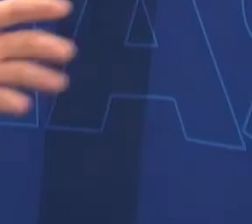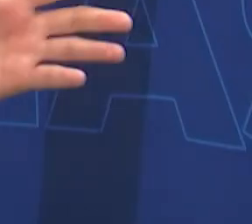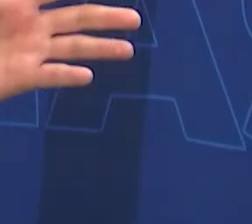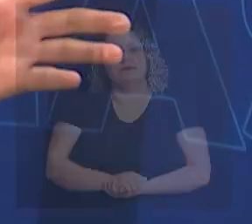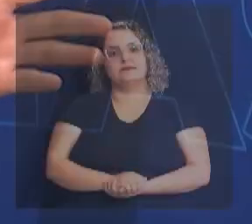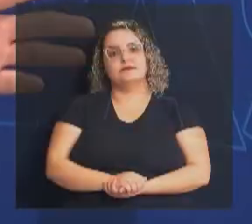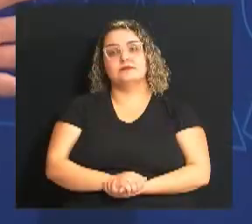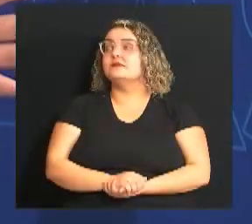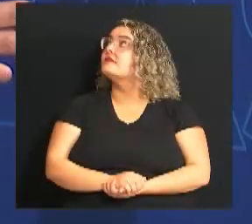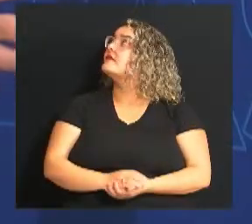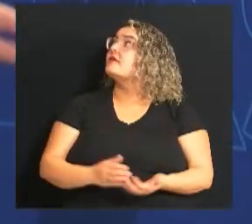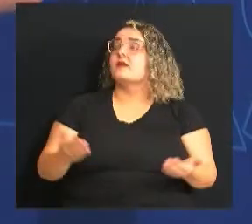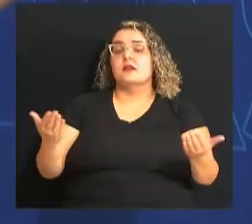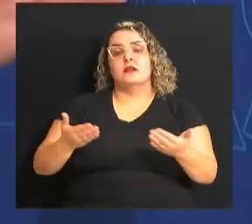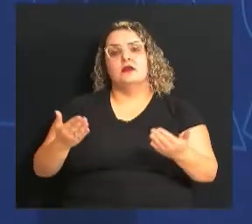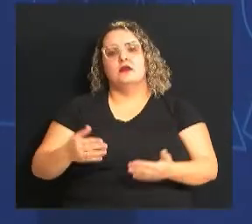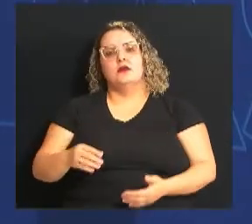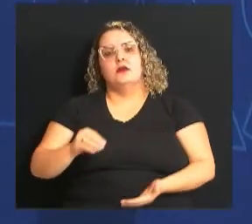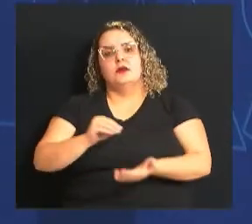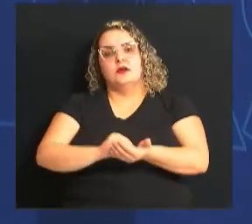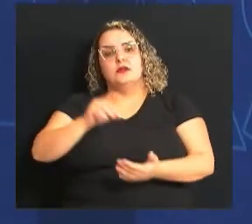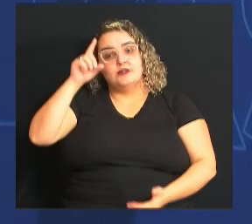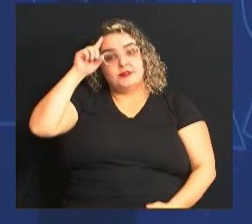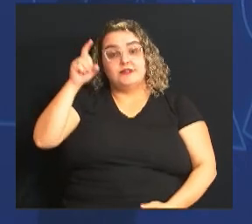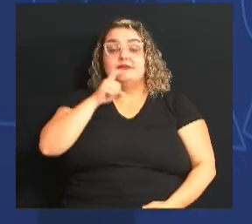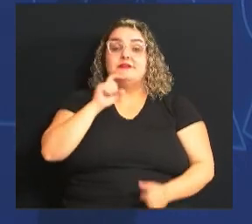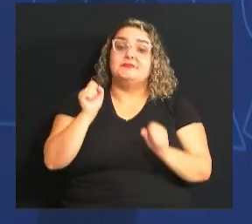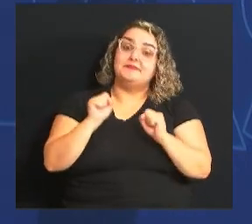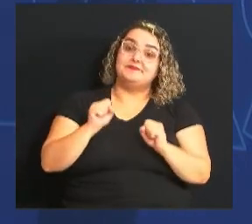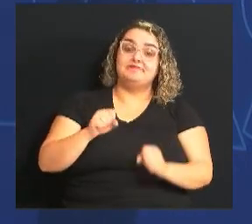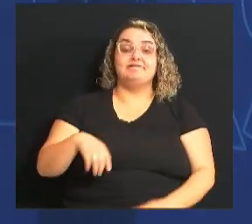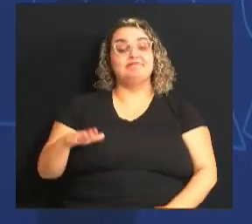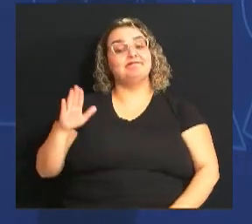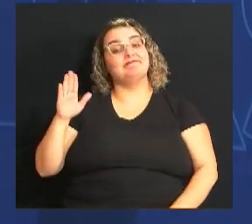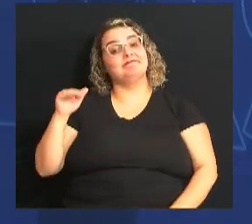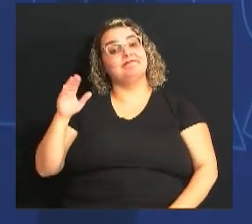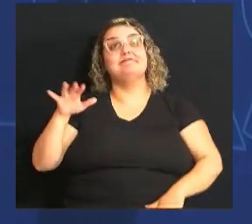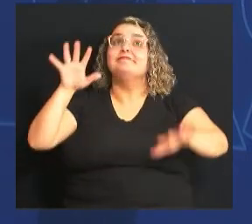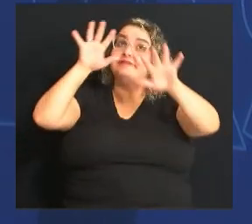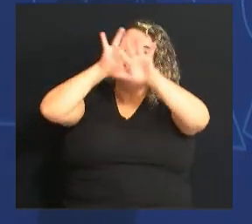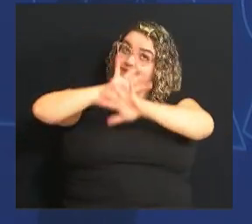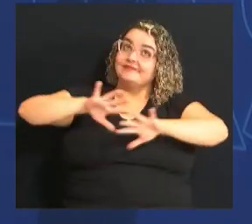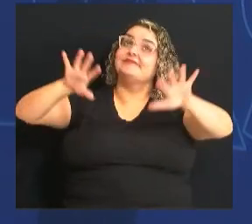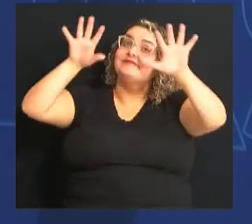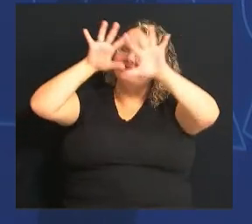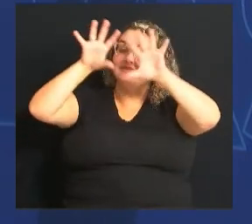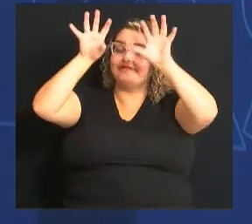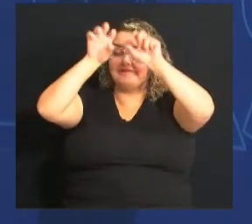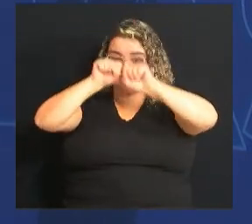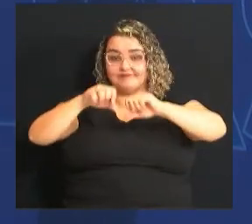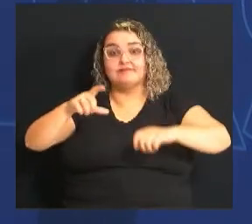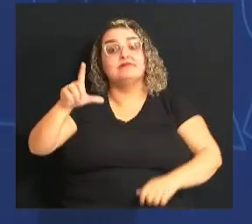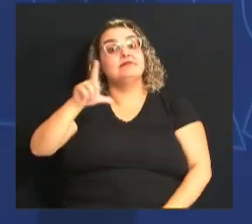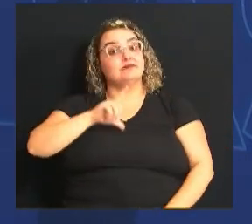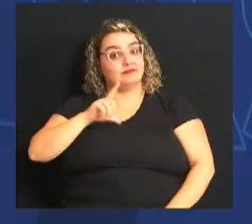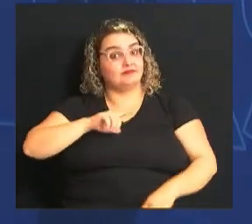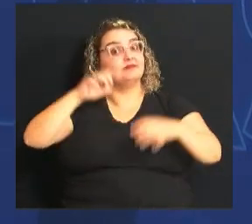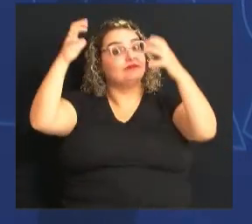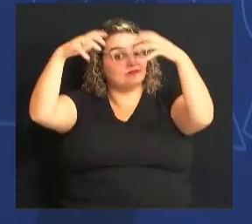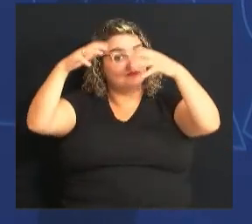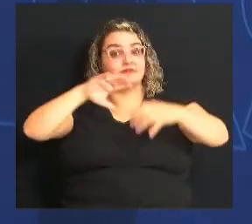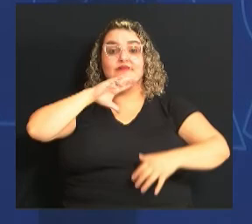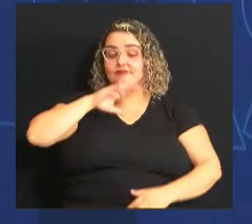Hoje é o último dia de inverno e ele se despede com o tempo nublado, fechado, tem previsão de chuva para a tarde